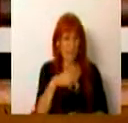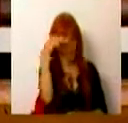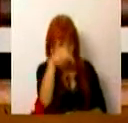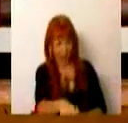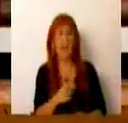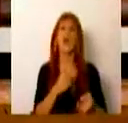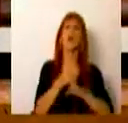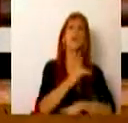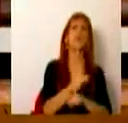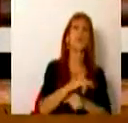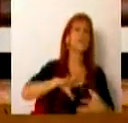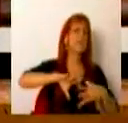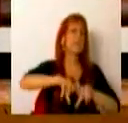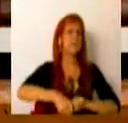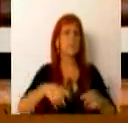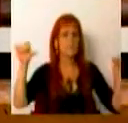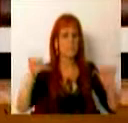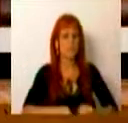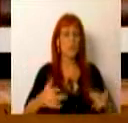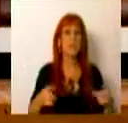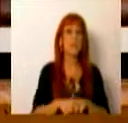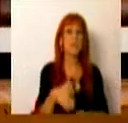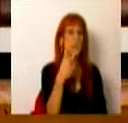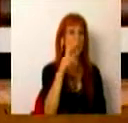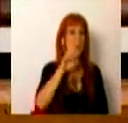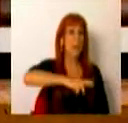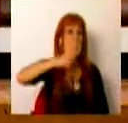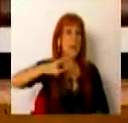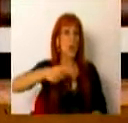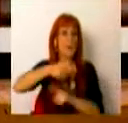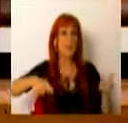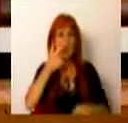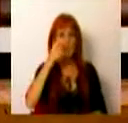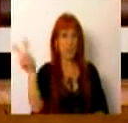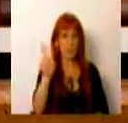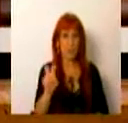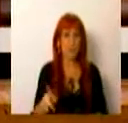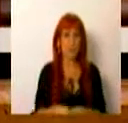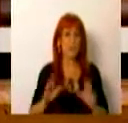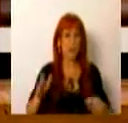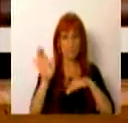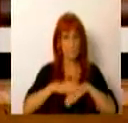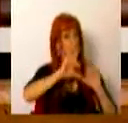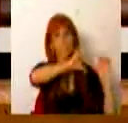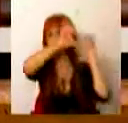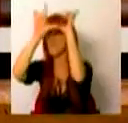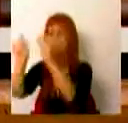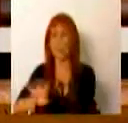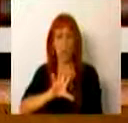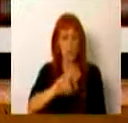situação que continua a degradar-se. Cerca de 2 milhões e meio de venezuelanos terão já abandonado o